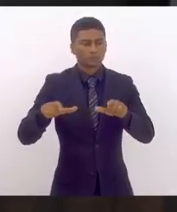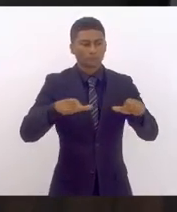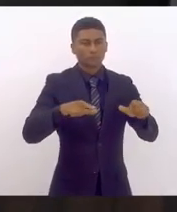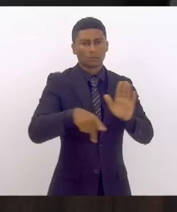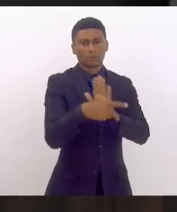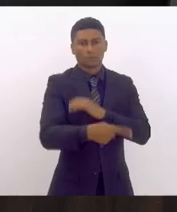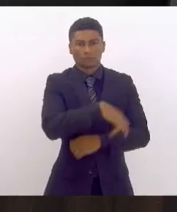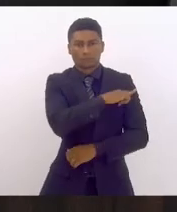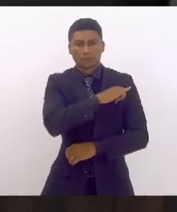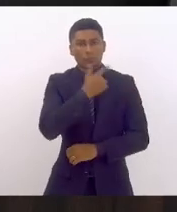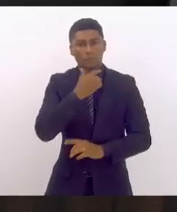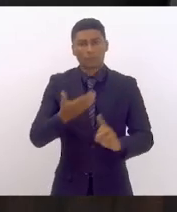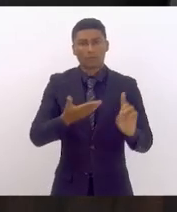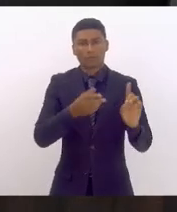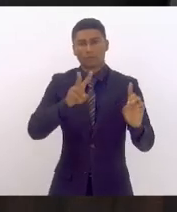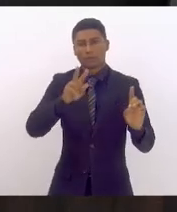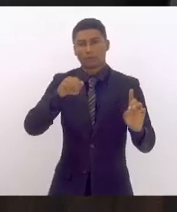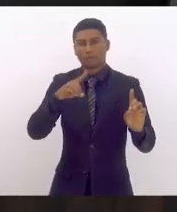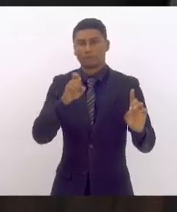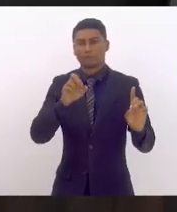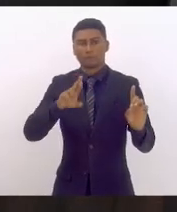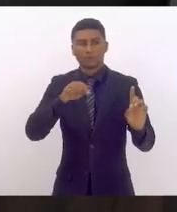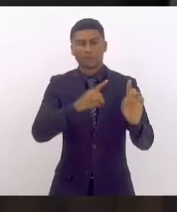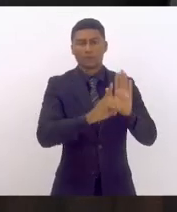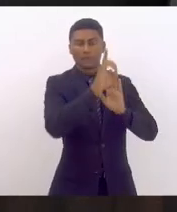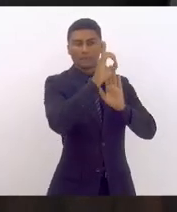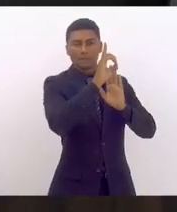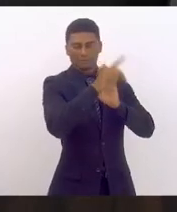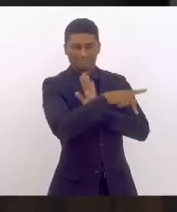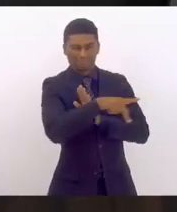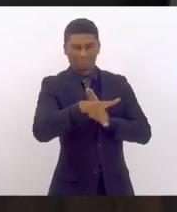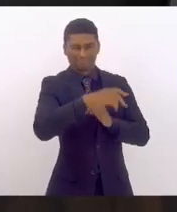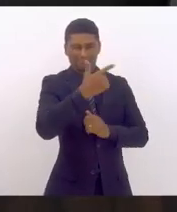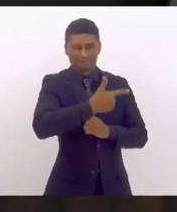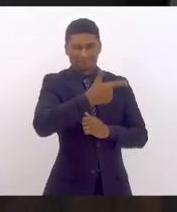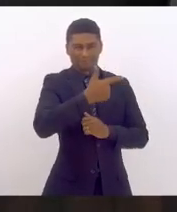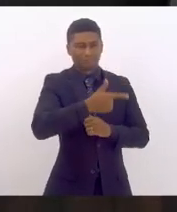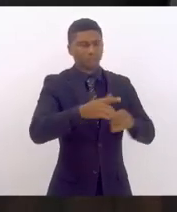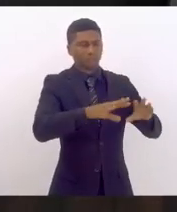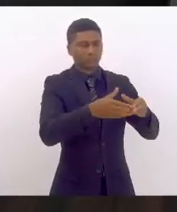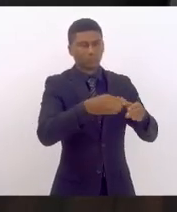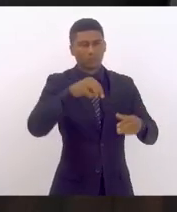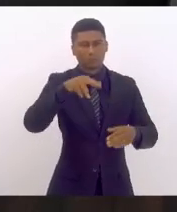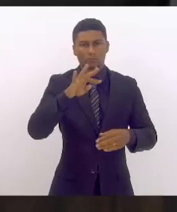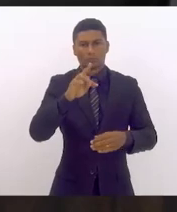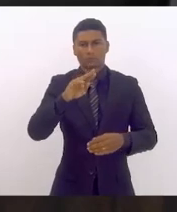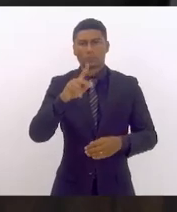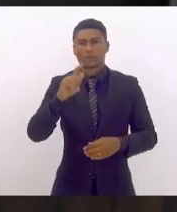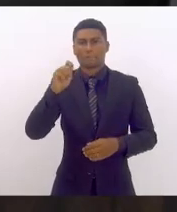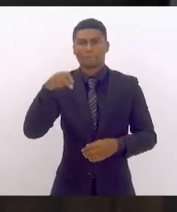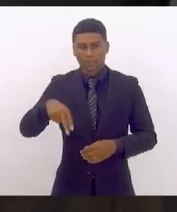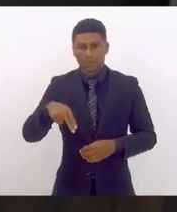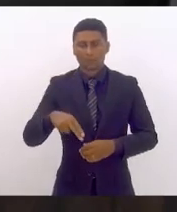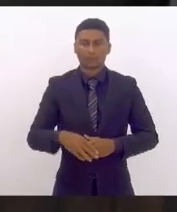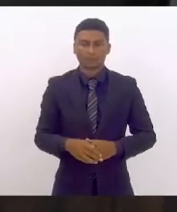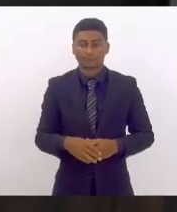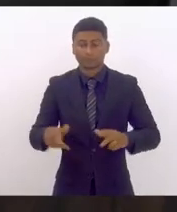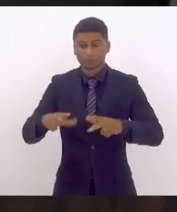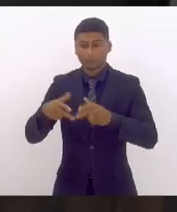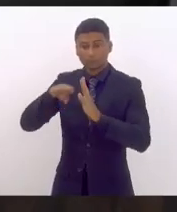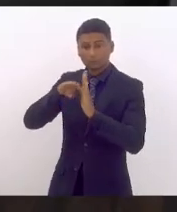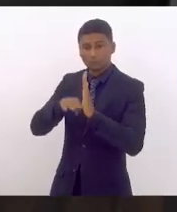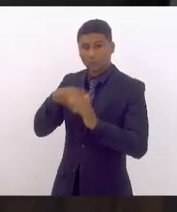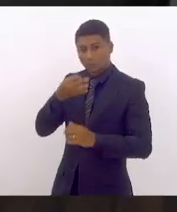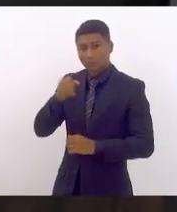Senhor Vander Aloísio Giordano vice-presidente Nacional da multiplan parecida comissão de novas internas e proposições externas favorável